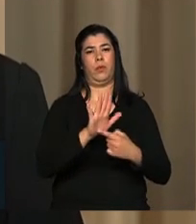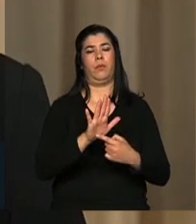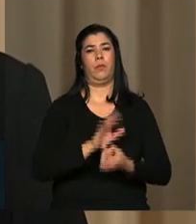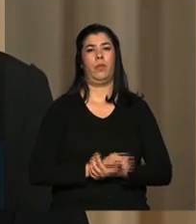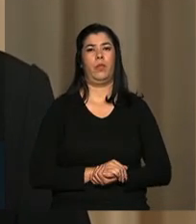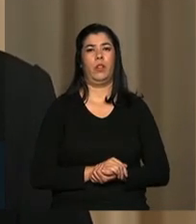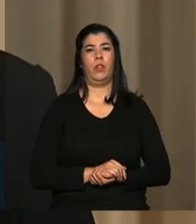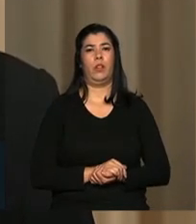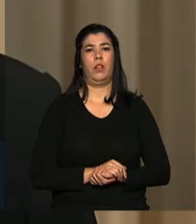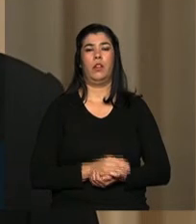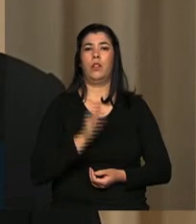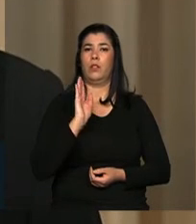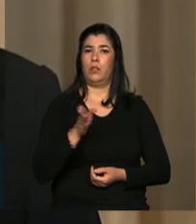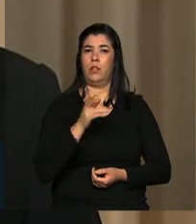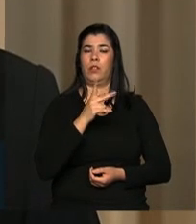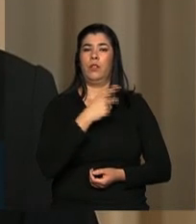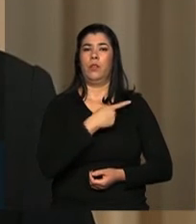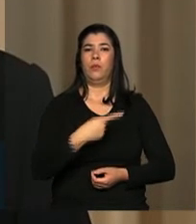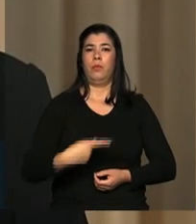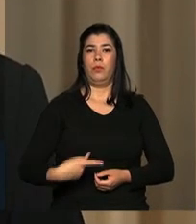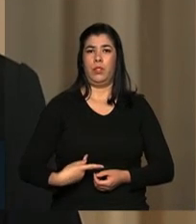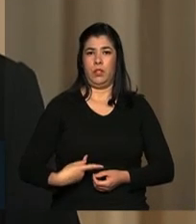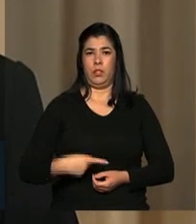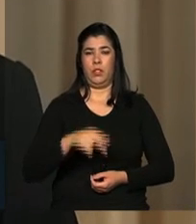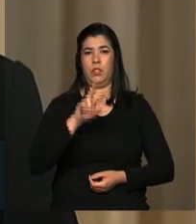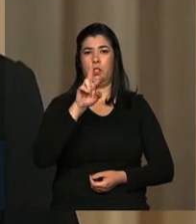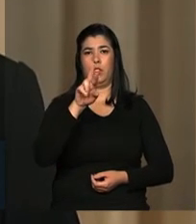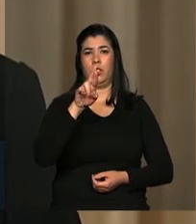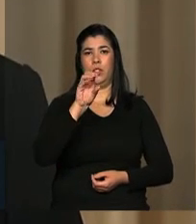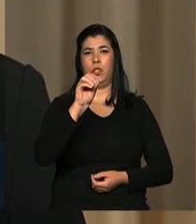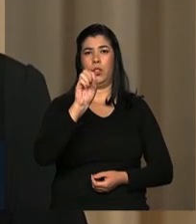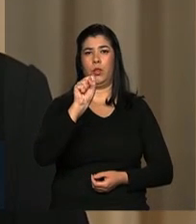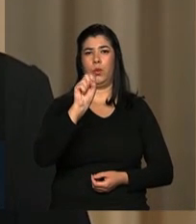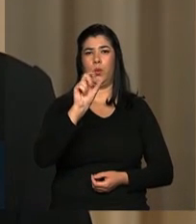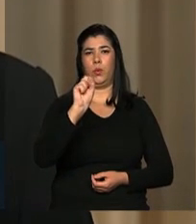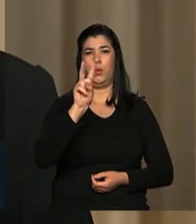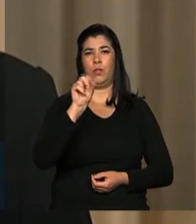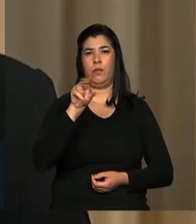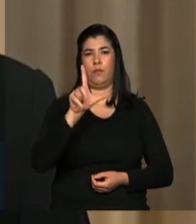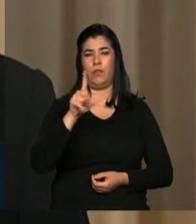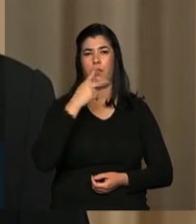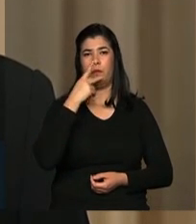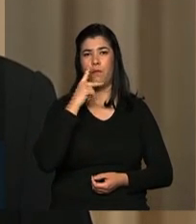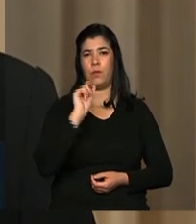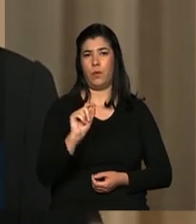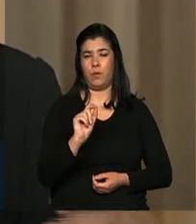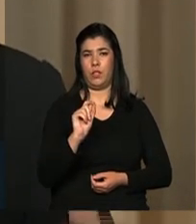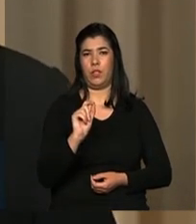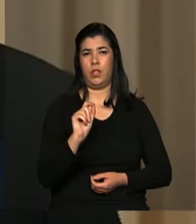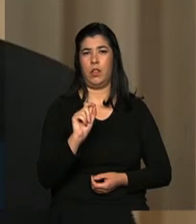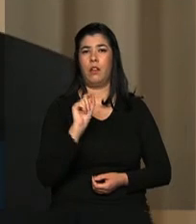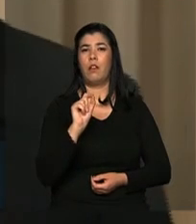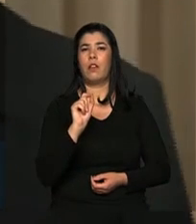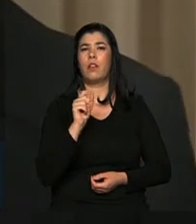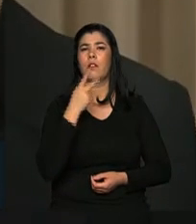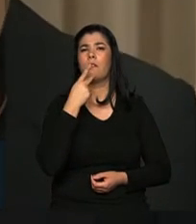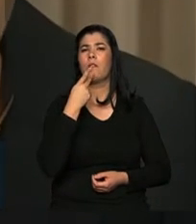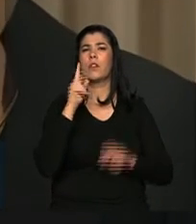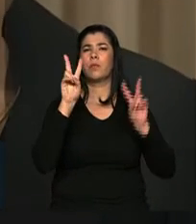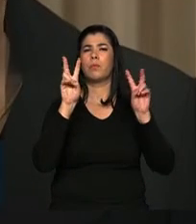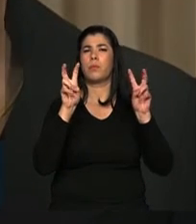disse o presidente Franklin Roosevelt após a Conferência de Yalta, e eu cito essa